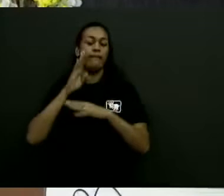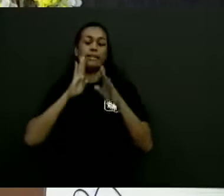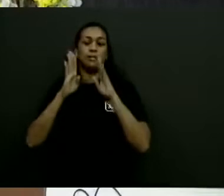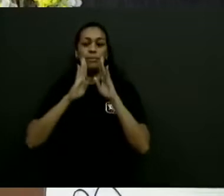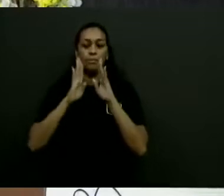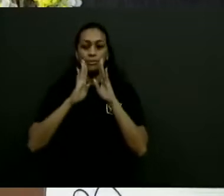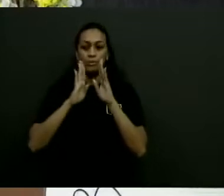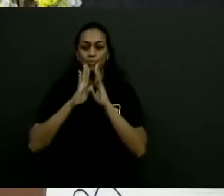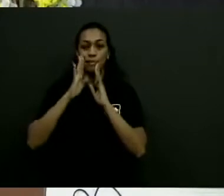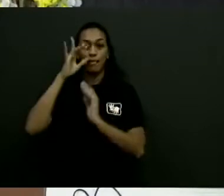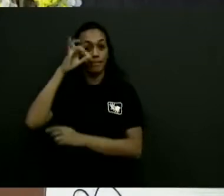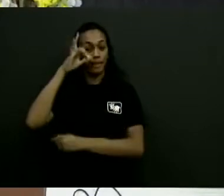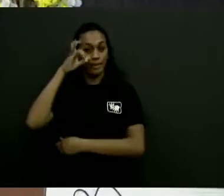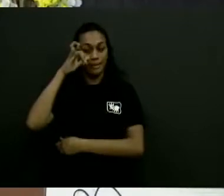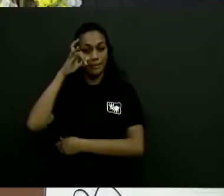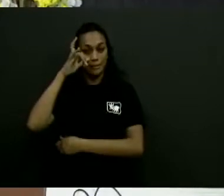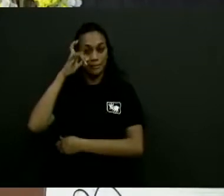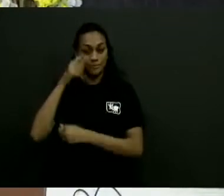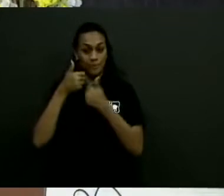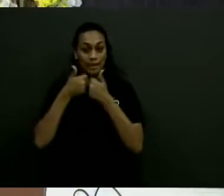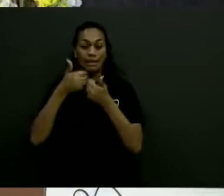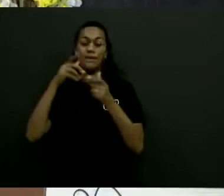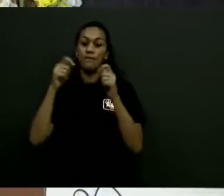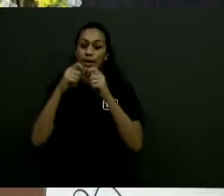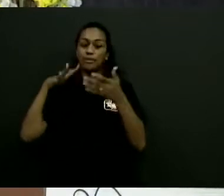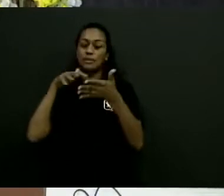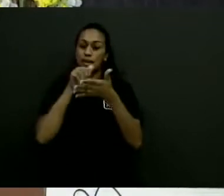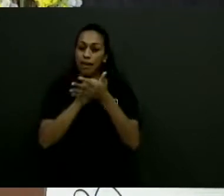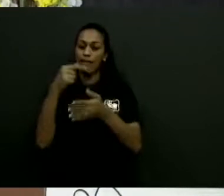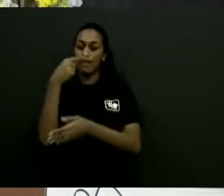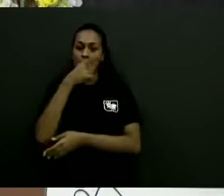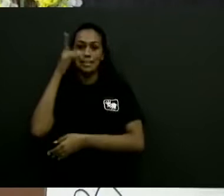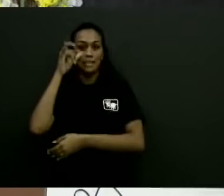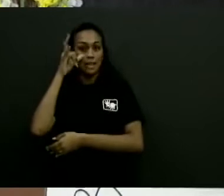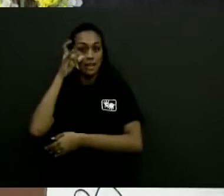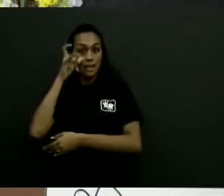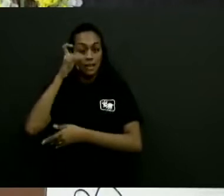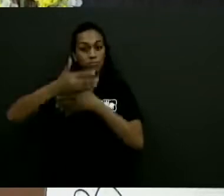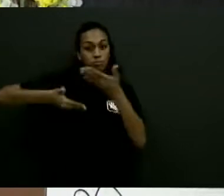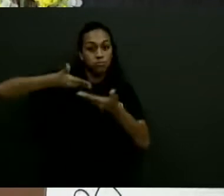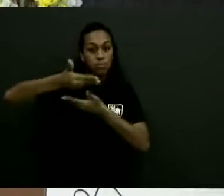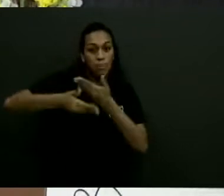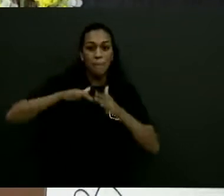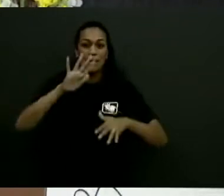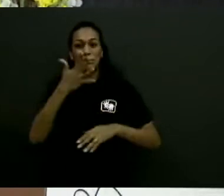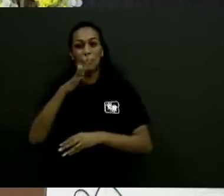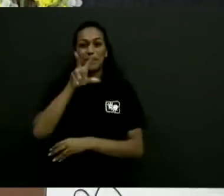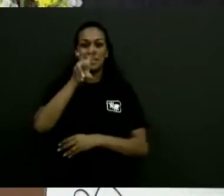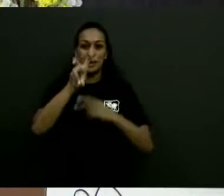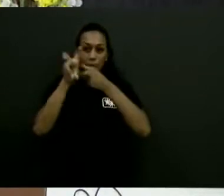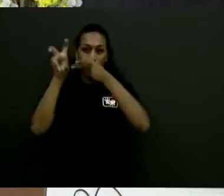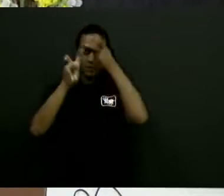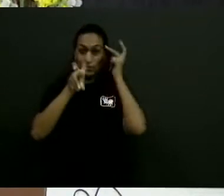Facebook, pelo Instagram. Aliás, se inscreva em nossos canais e compartilhe pelo menos aí com mais 5 pessoas, tá